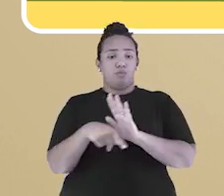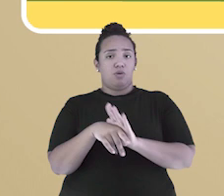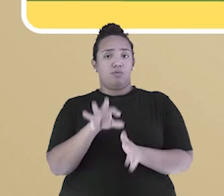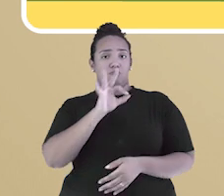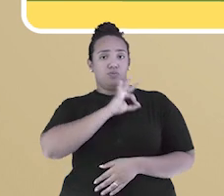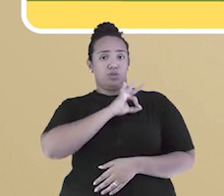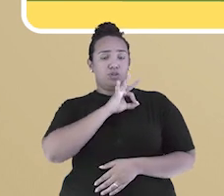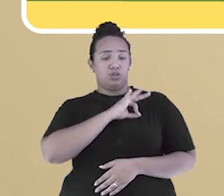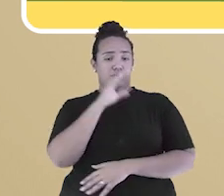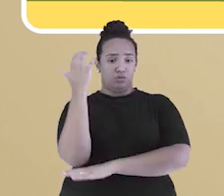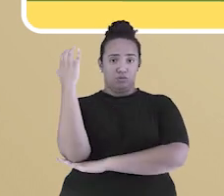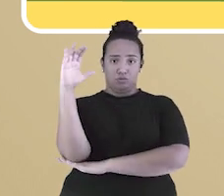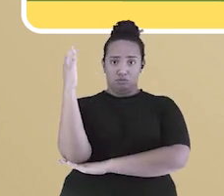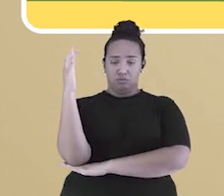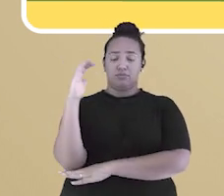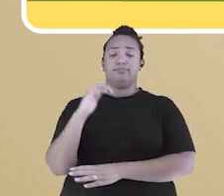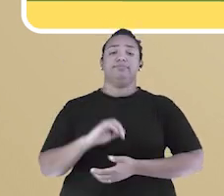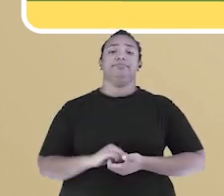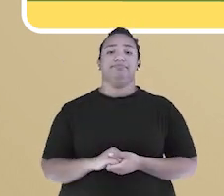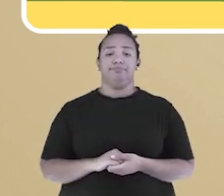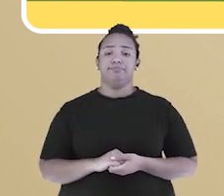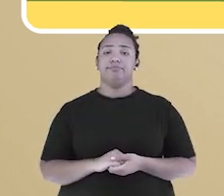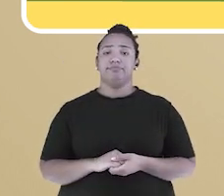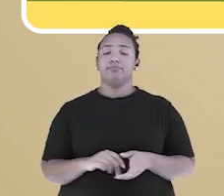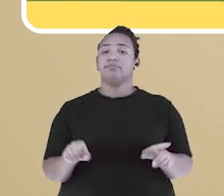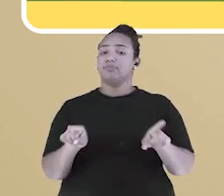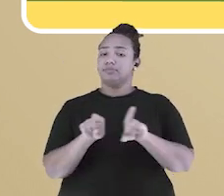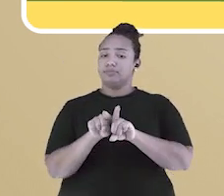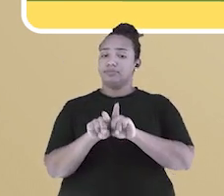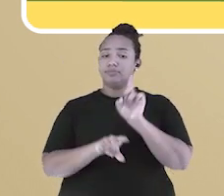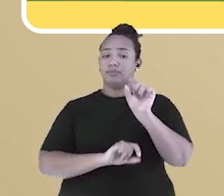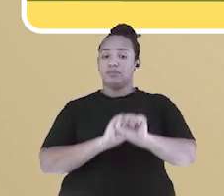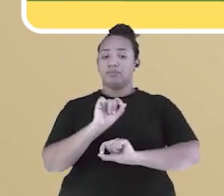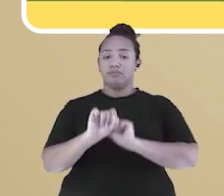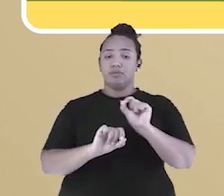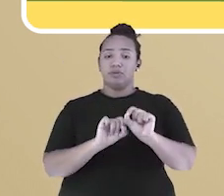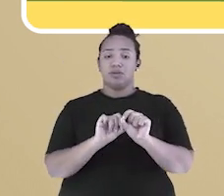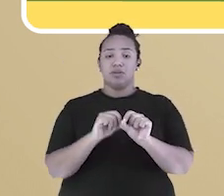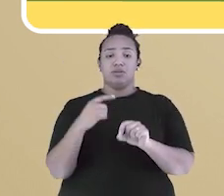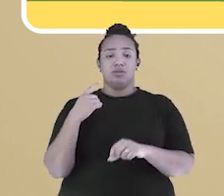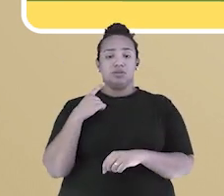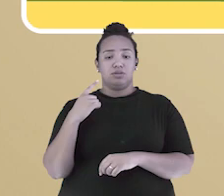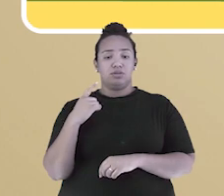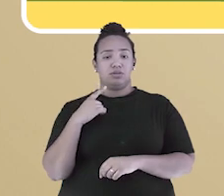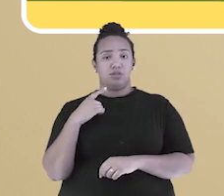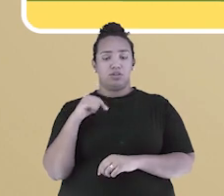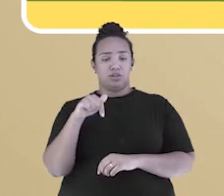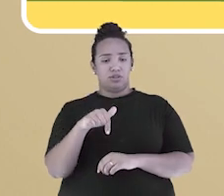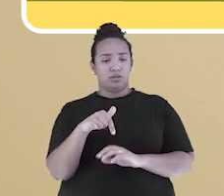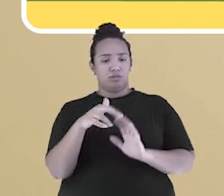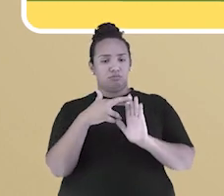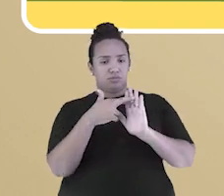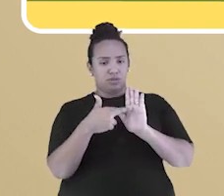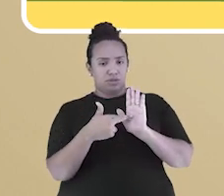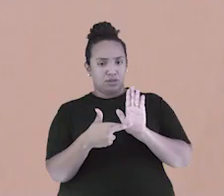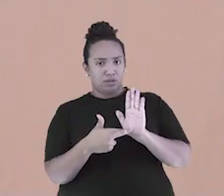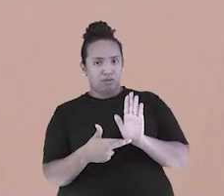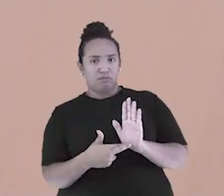colombiana, o Ministério da Defesa, e a efetiva implementação de regime de paz bélica na